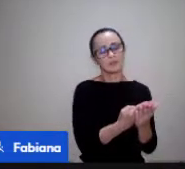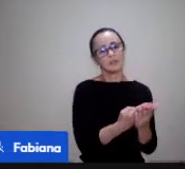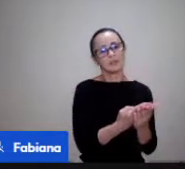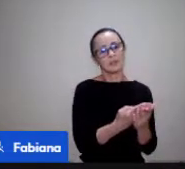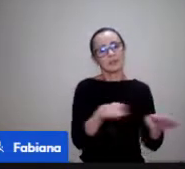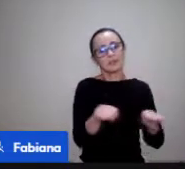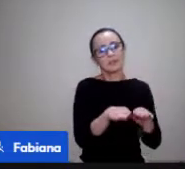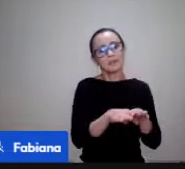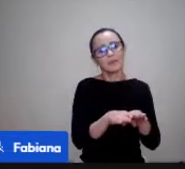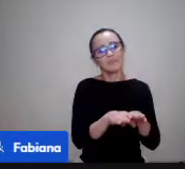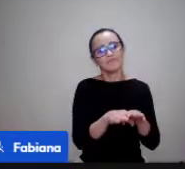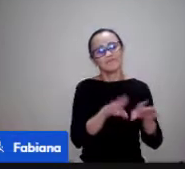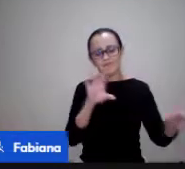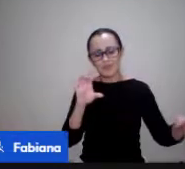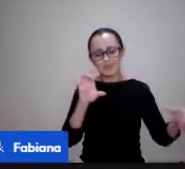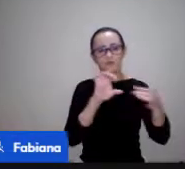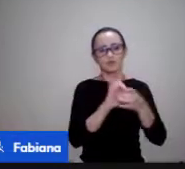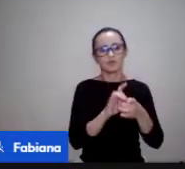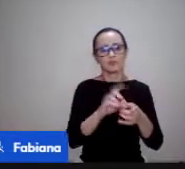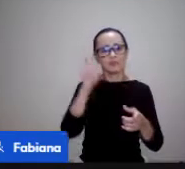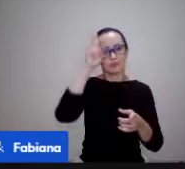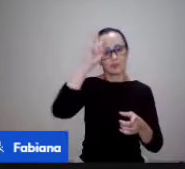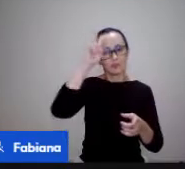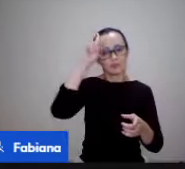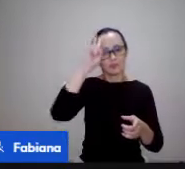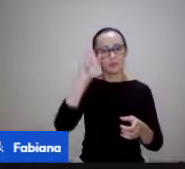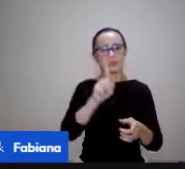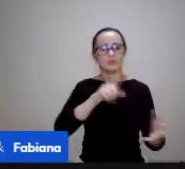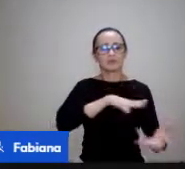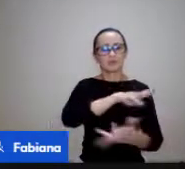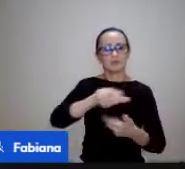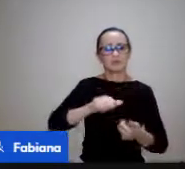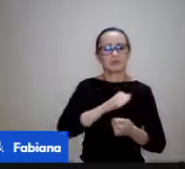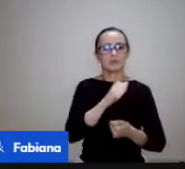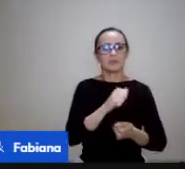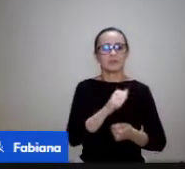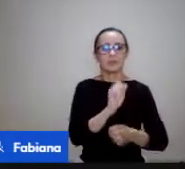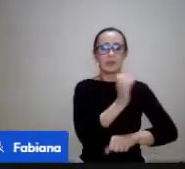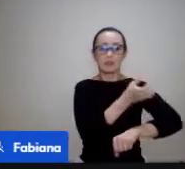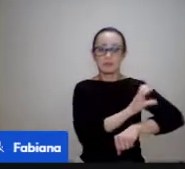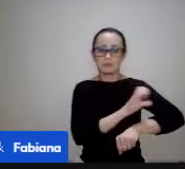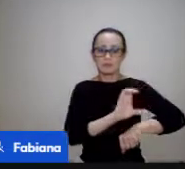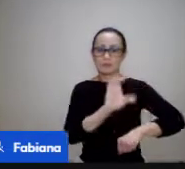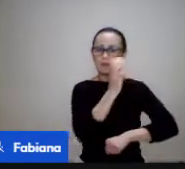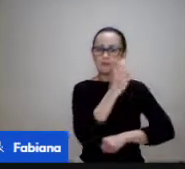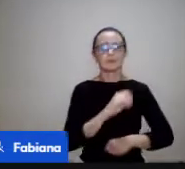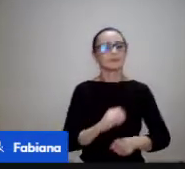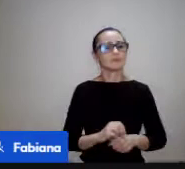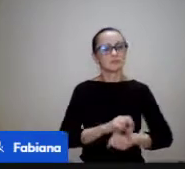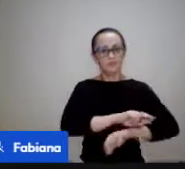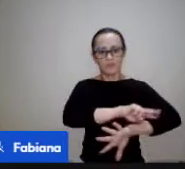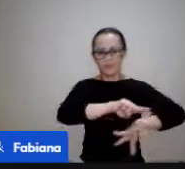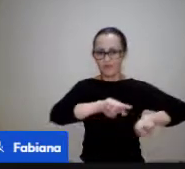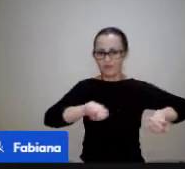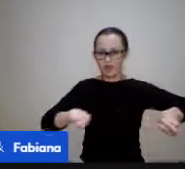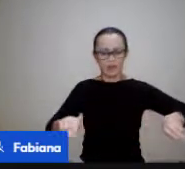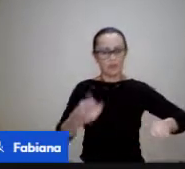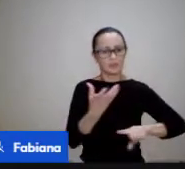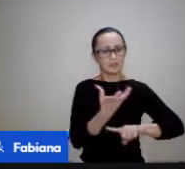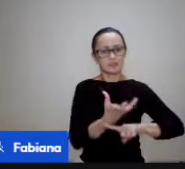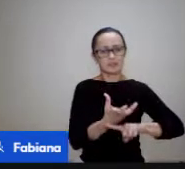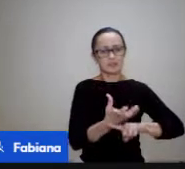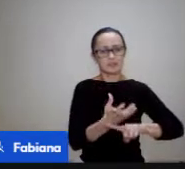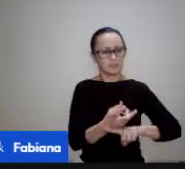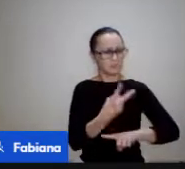geografia, as ciências naturais, mas todas essas matérias são ensinadas como se não tivesse nada a